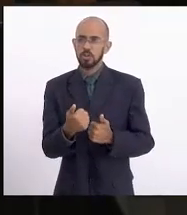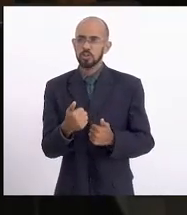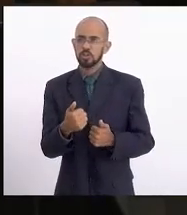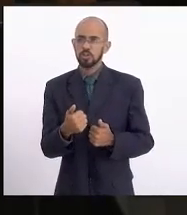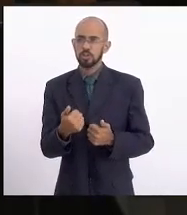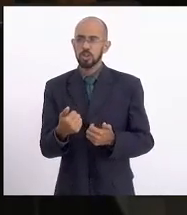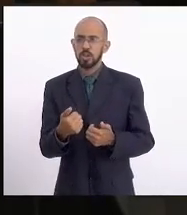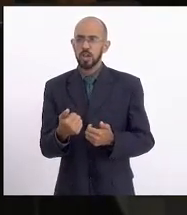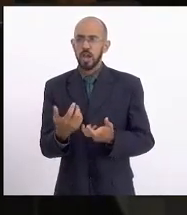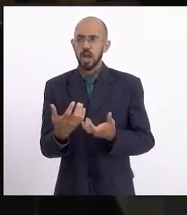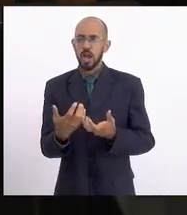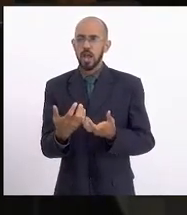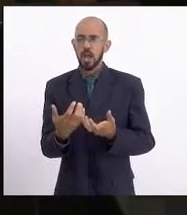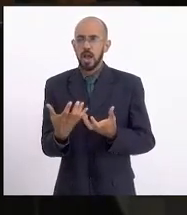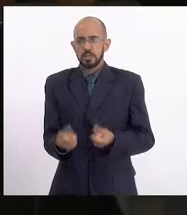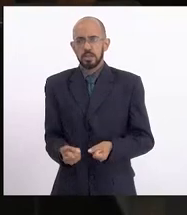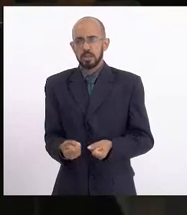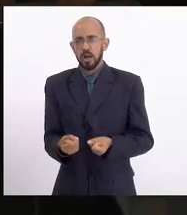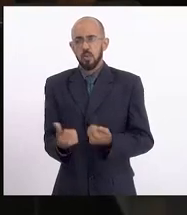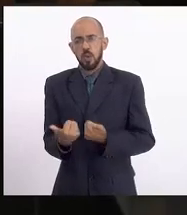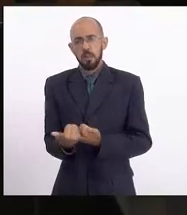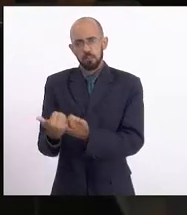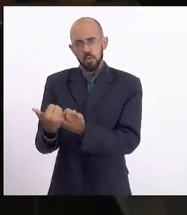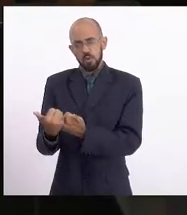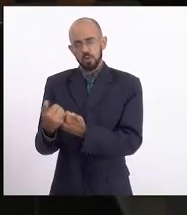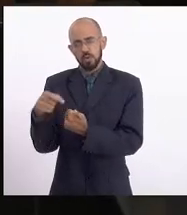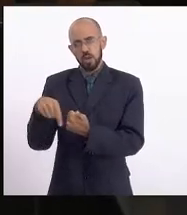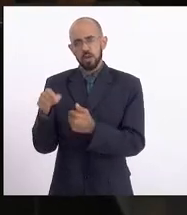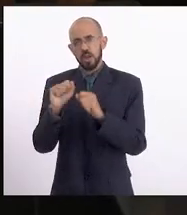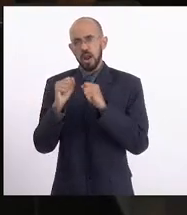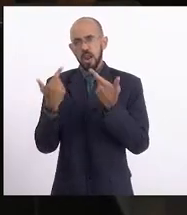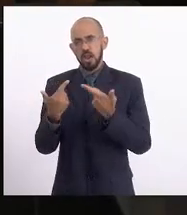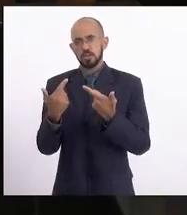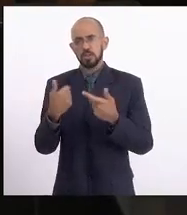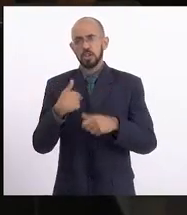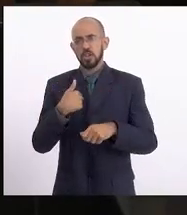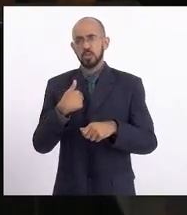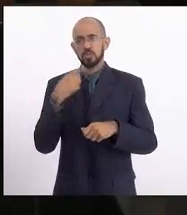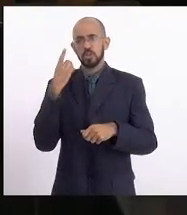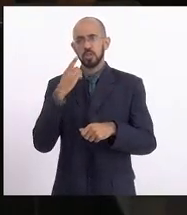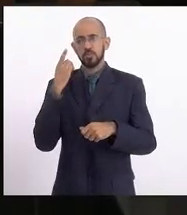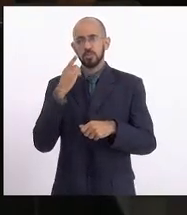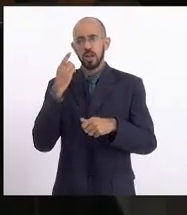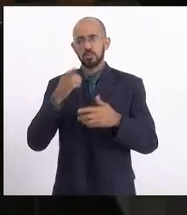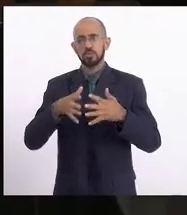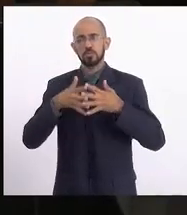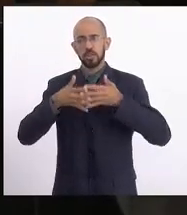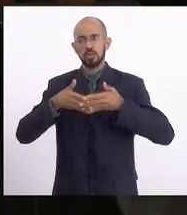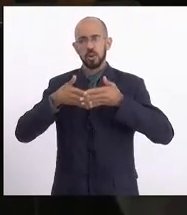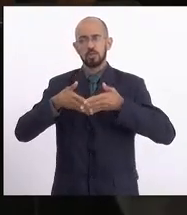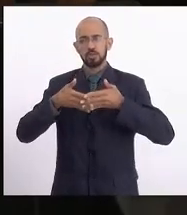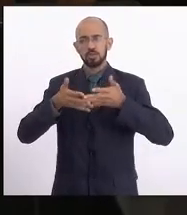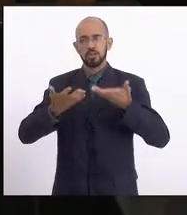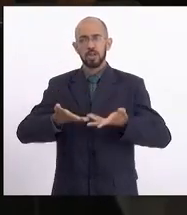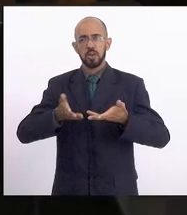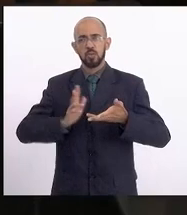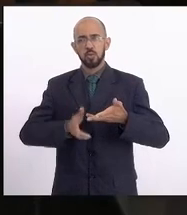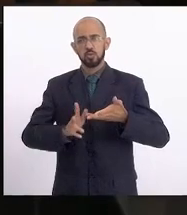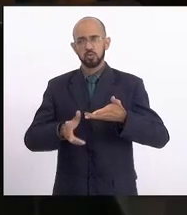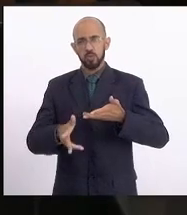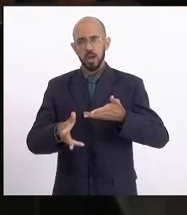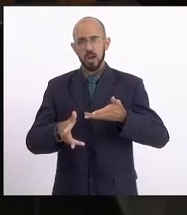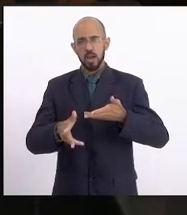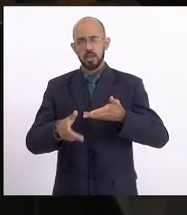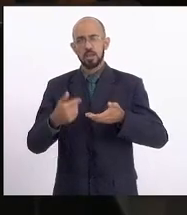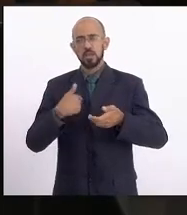mandato. Eu, de verdade, sou deputado de Petrópolis e quero continuar. E disputei